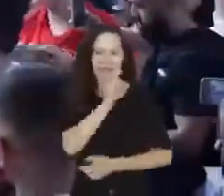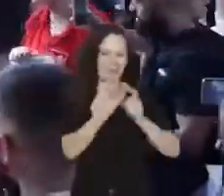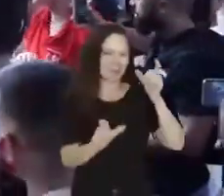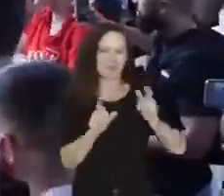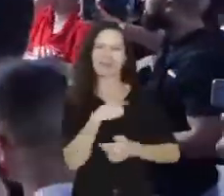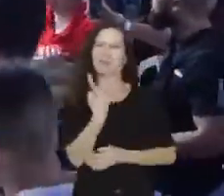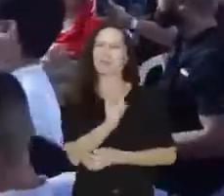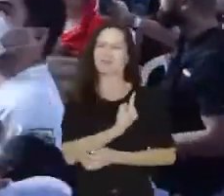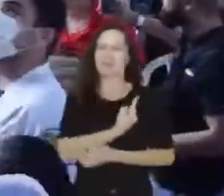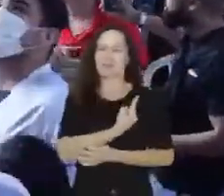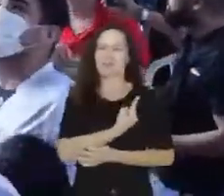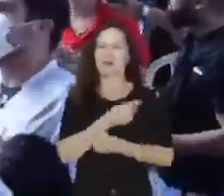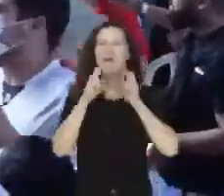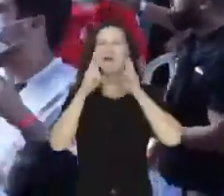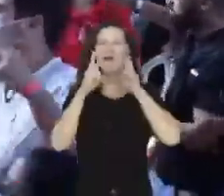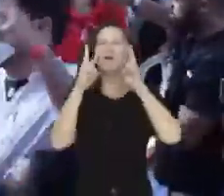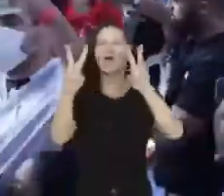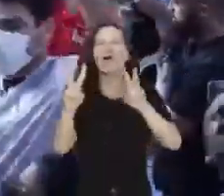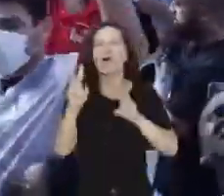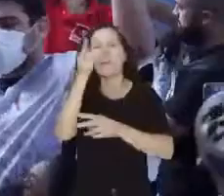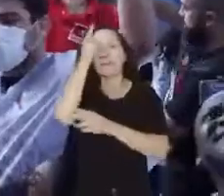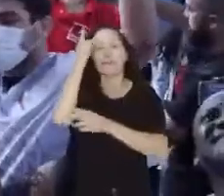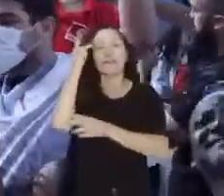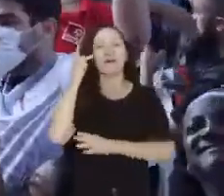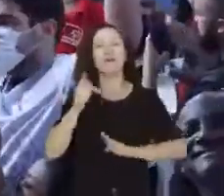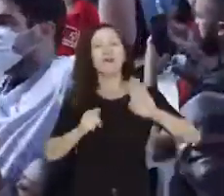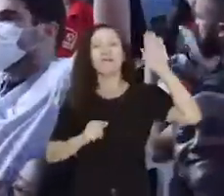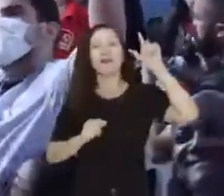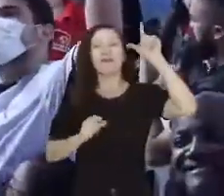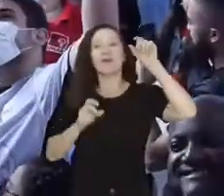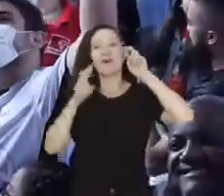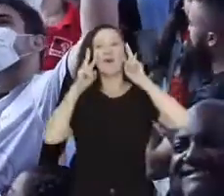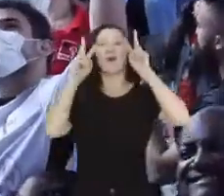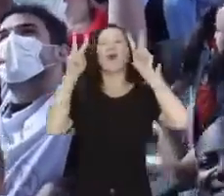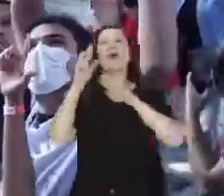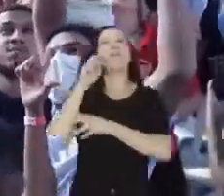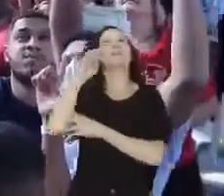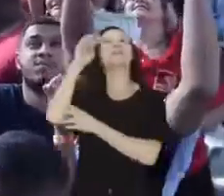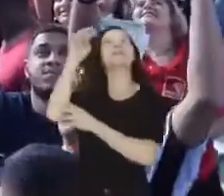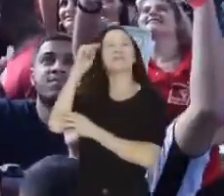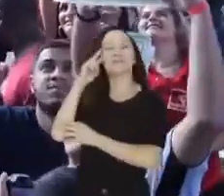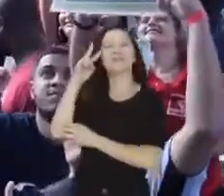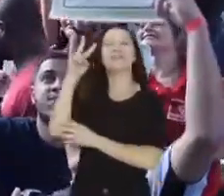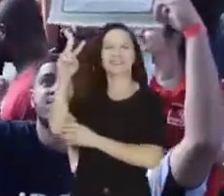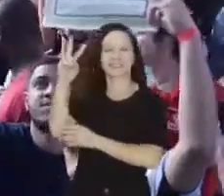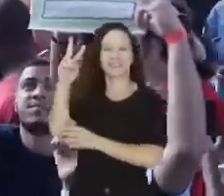Olha lá pra cima aqui, ó, gente, ó. Aqui em cima, todo mundo olhando pra cima. Aê!